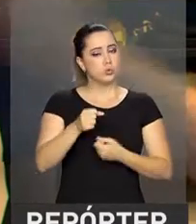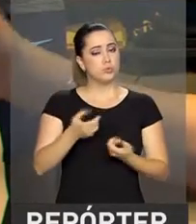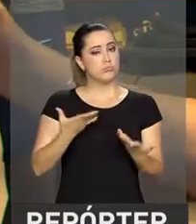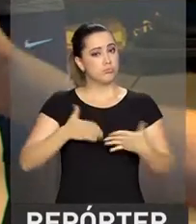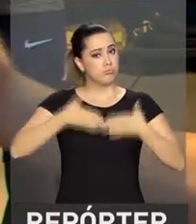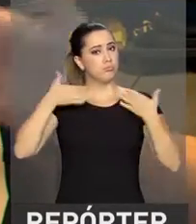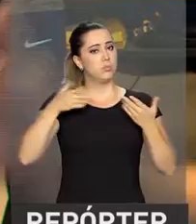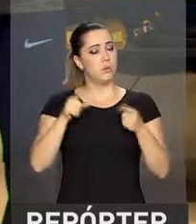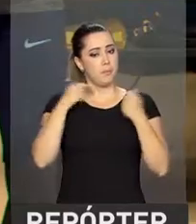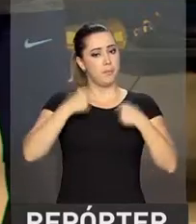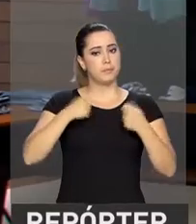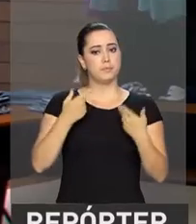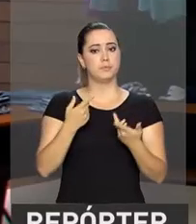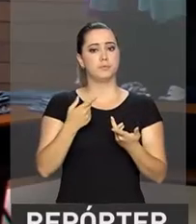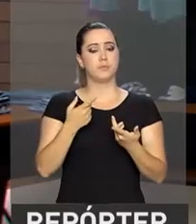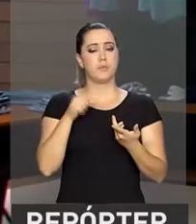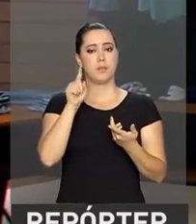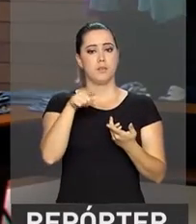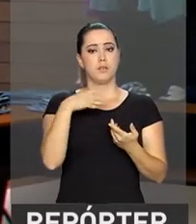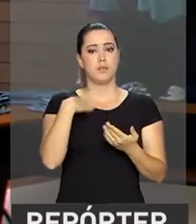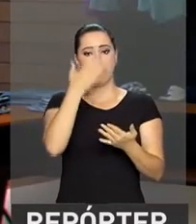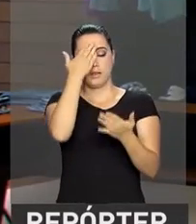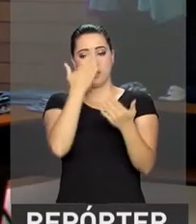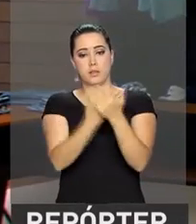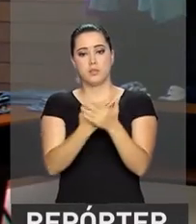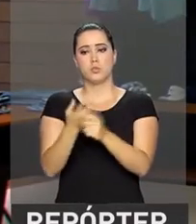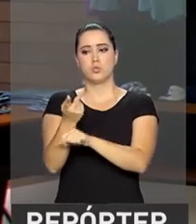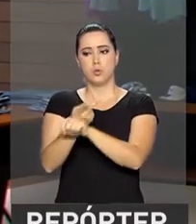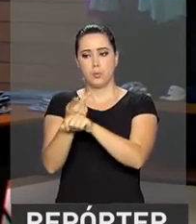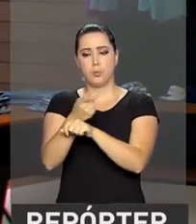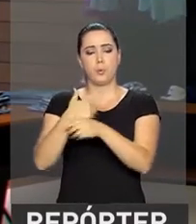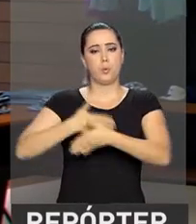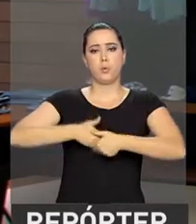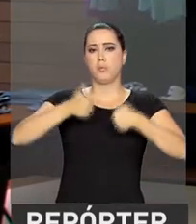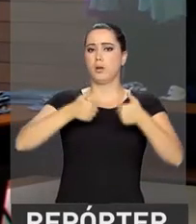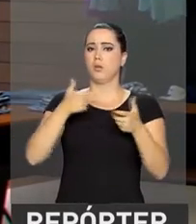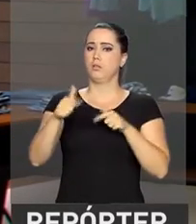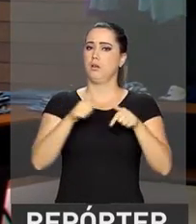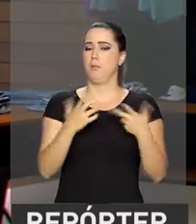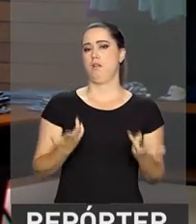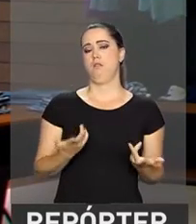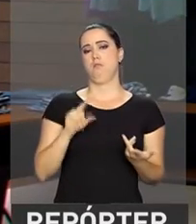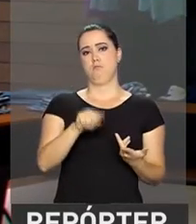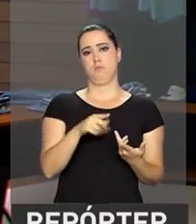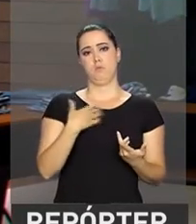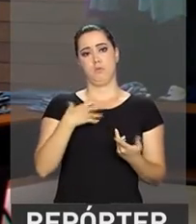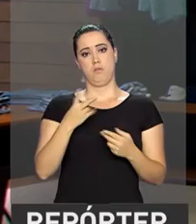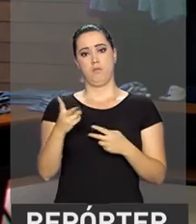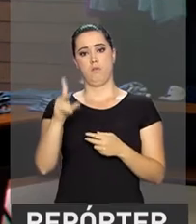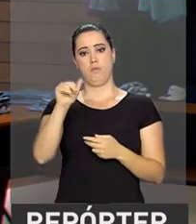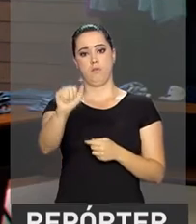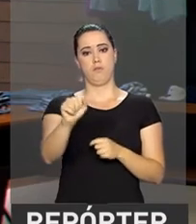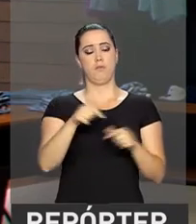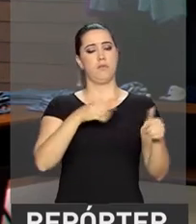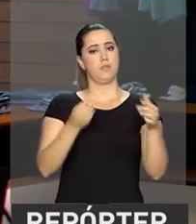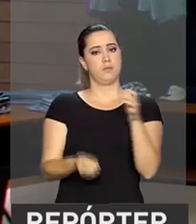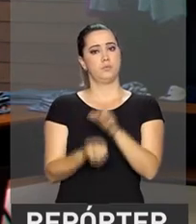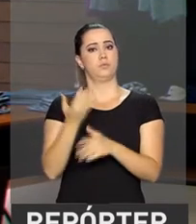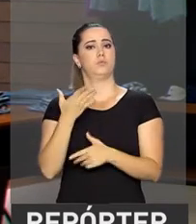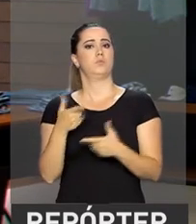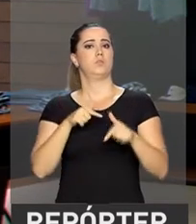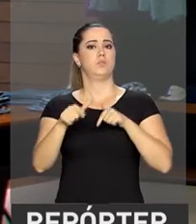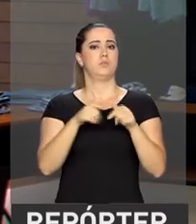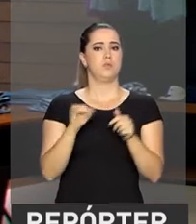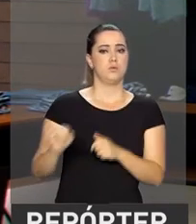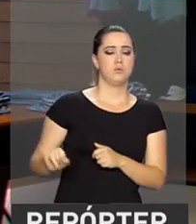meio caminho andado acredita é dar seu máximo no trabalho que as obras surgem é ea oportunidade